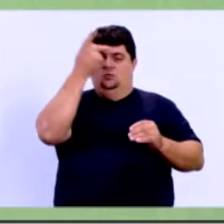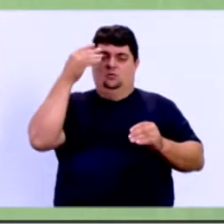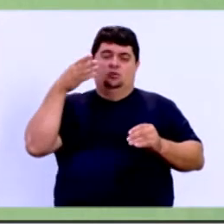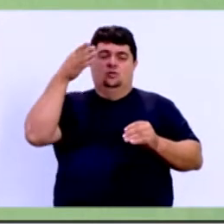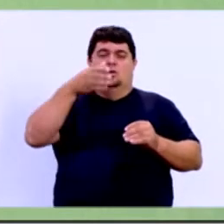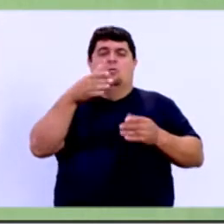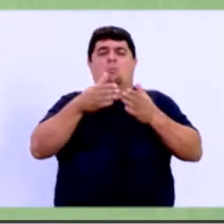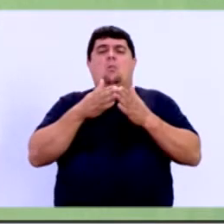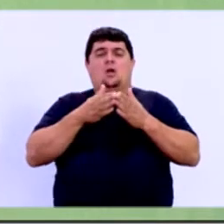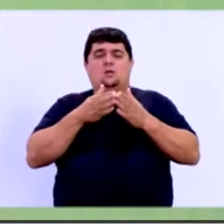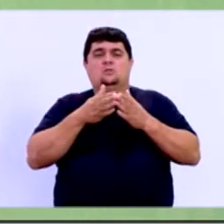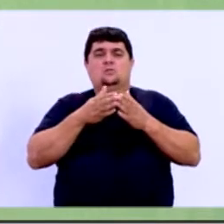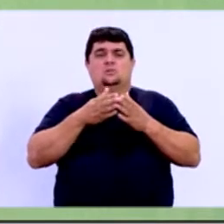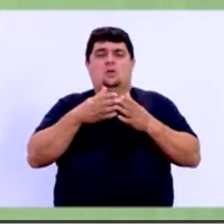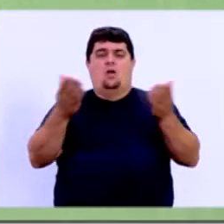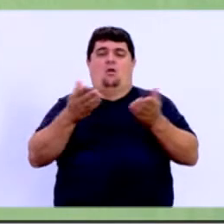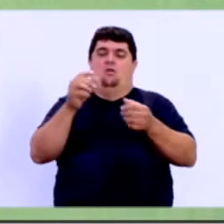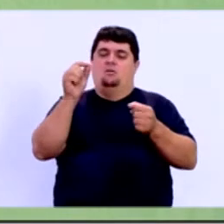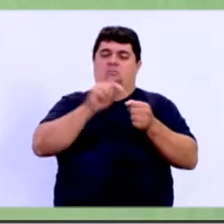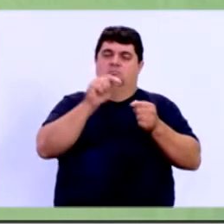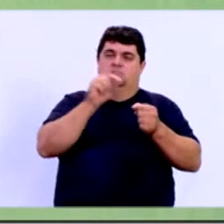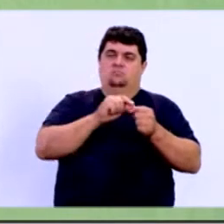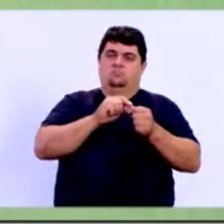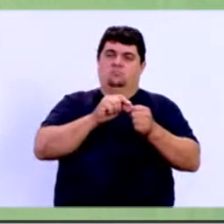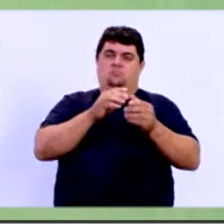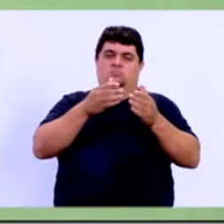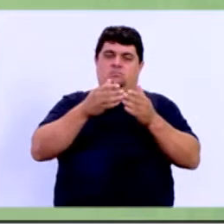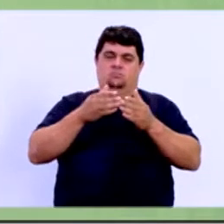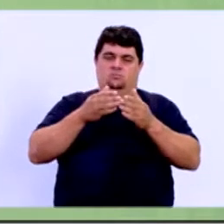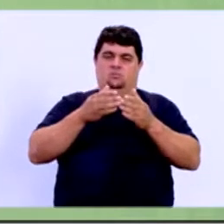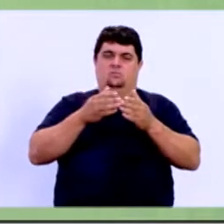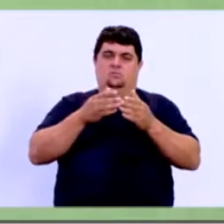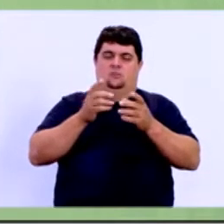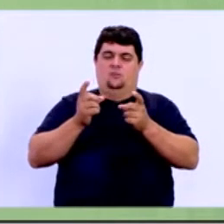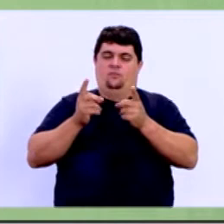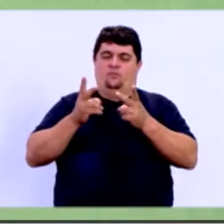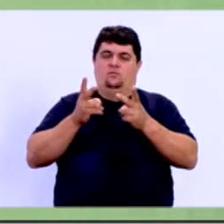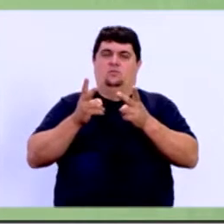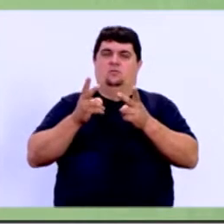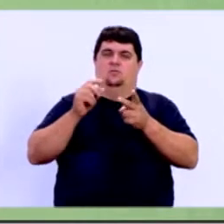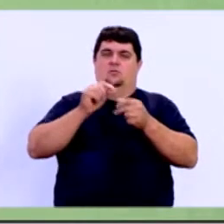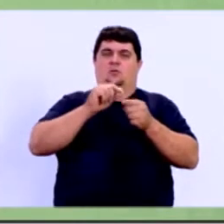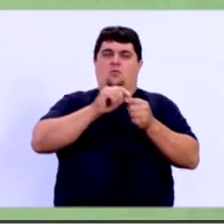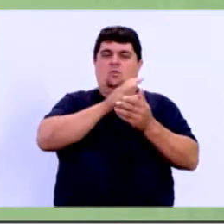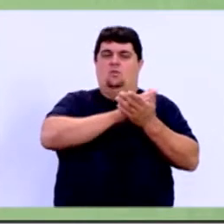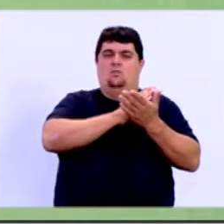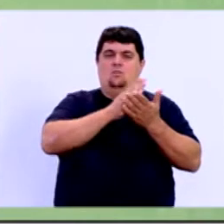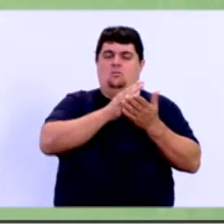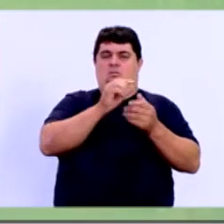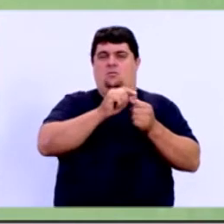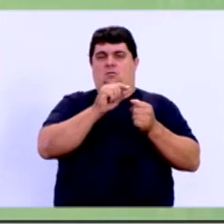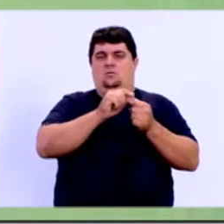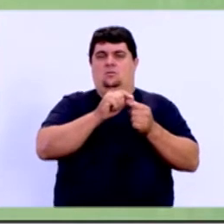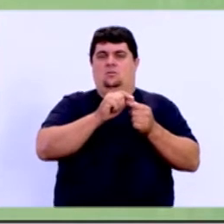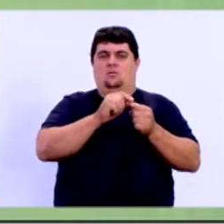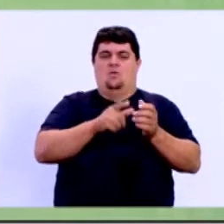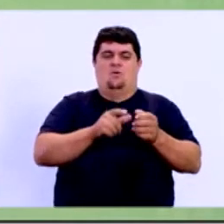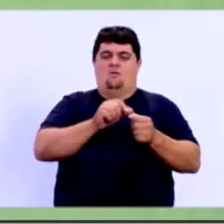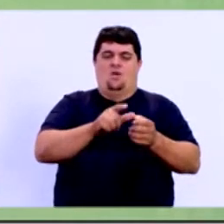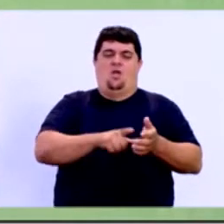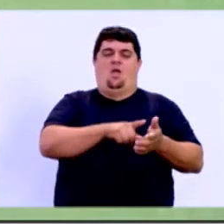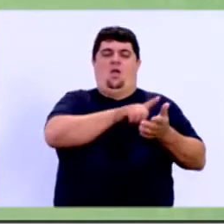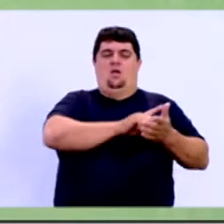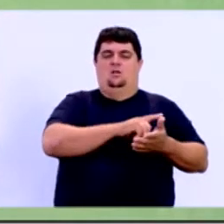ele pede o produto. A partir do momento em que você vende o produto é que tua fábrica começa a fabricar esse